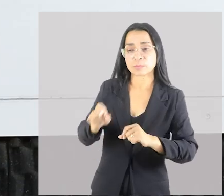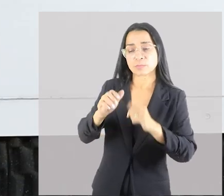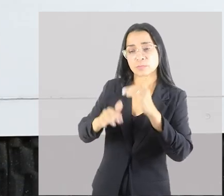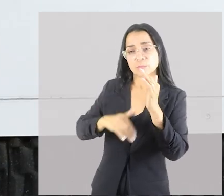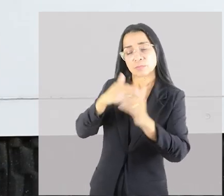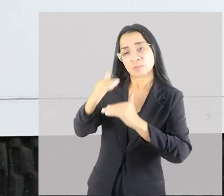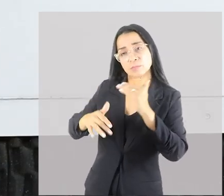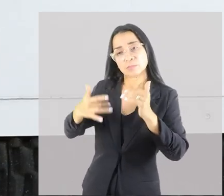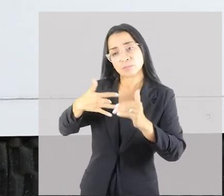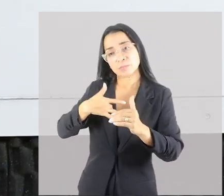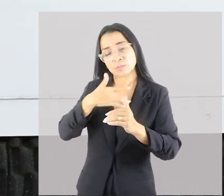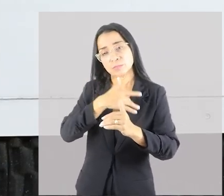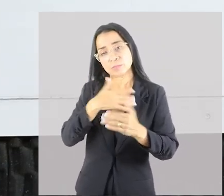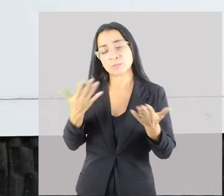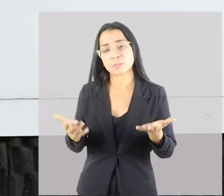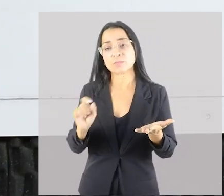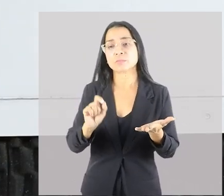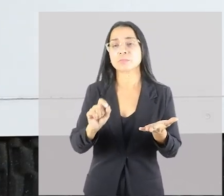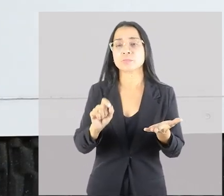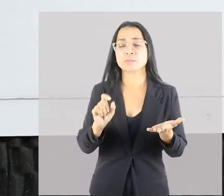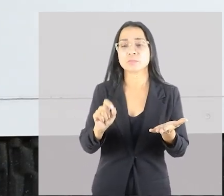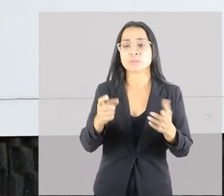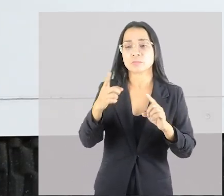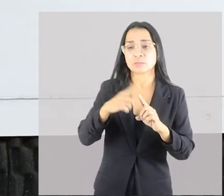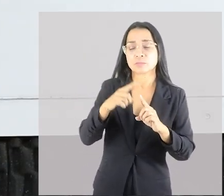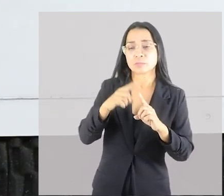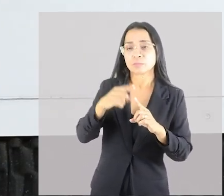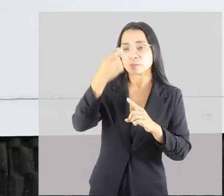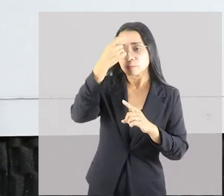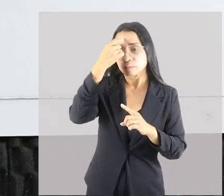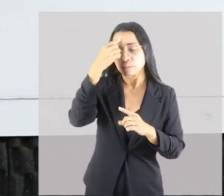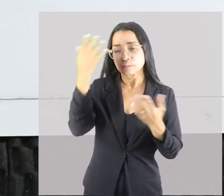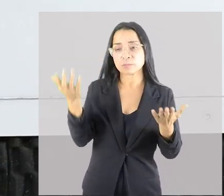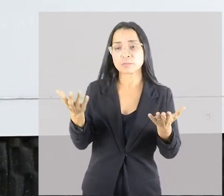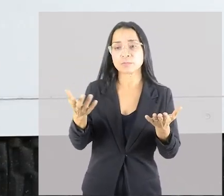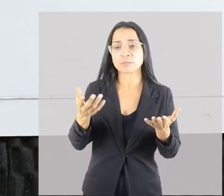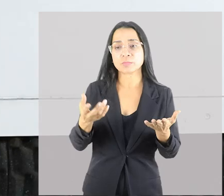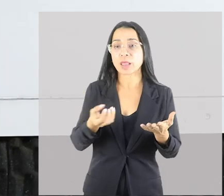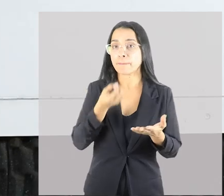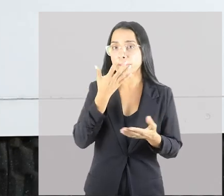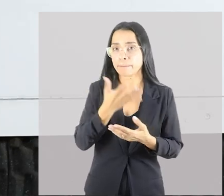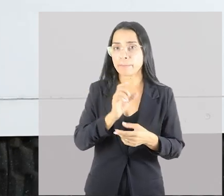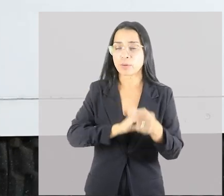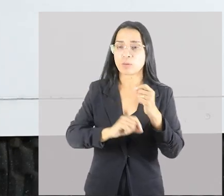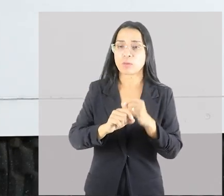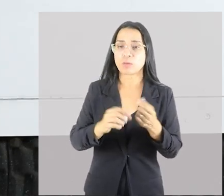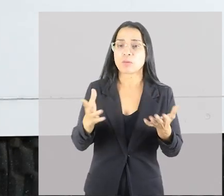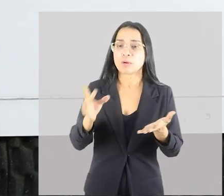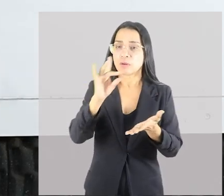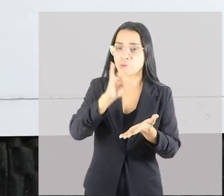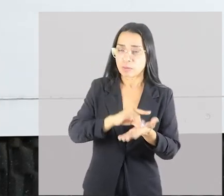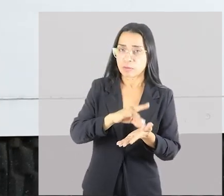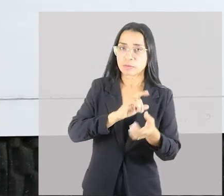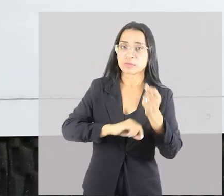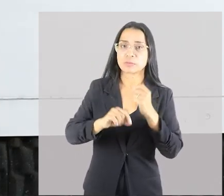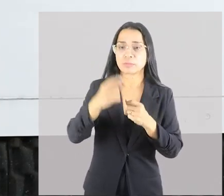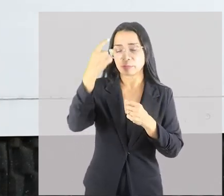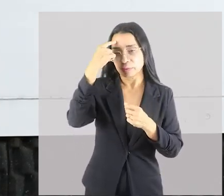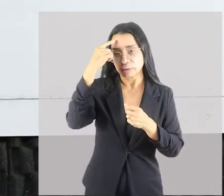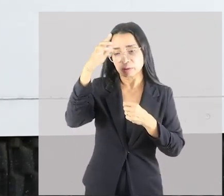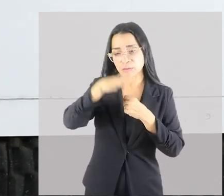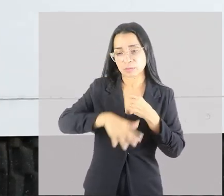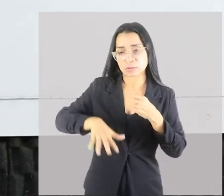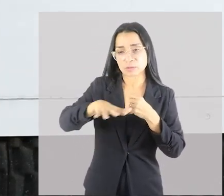crescer saudável, né? Isso, gente, esse tipo de pensamento, ele é muito válido pra gente, né? Pensar a nível aí